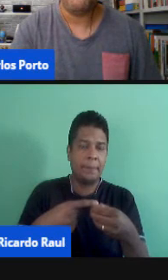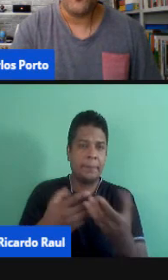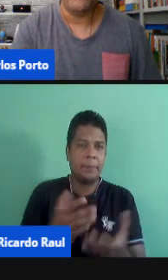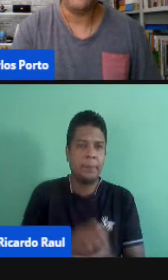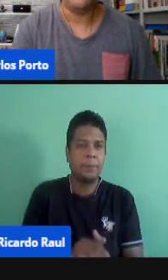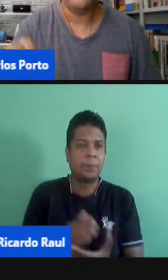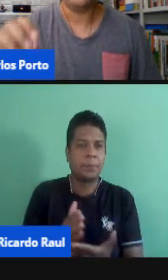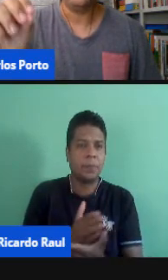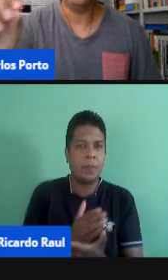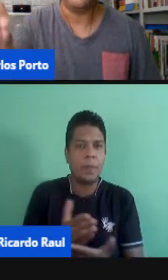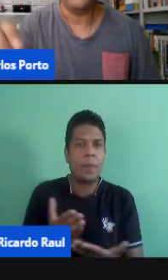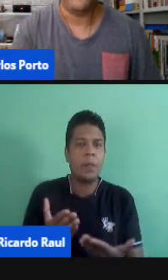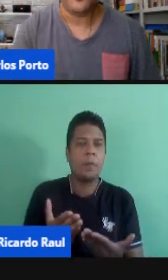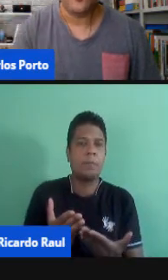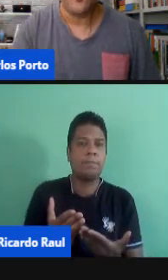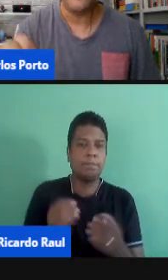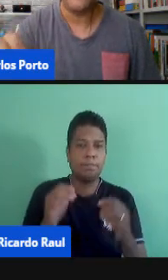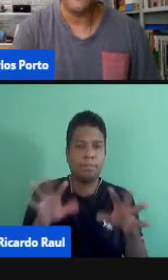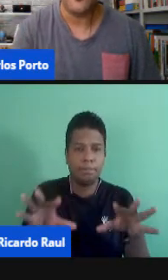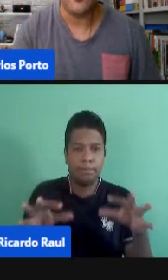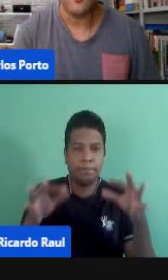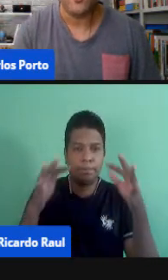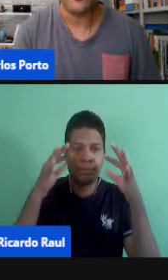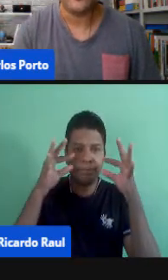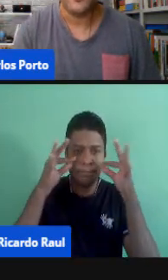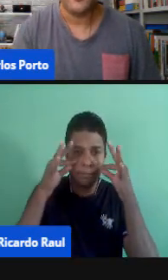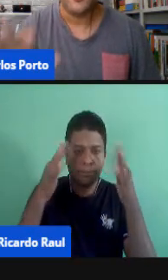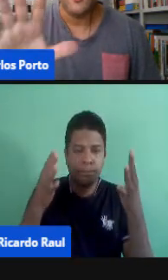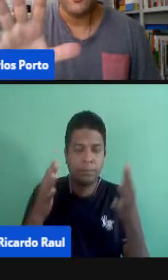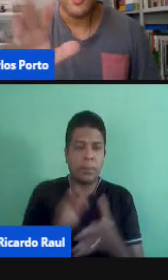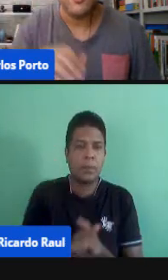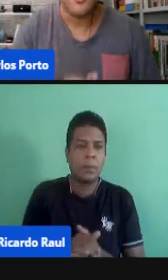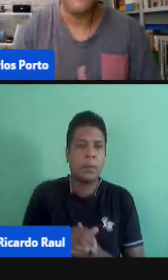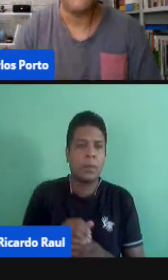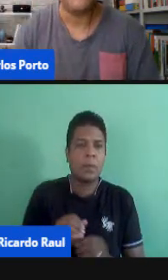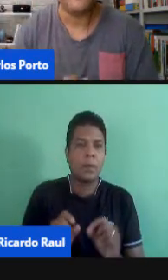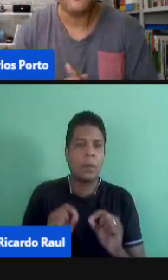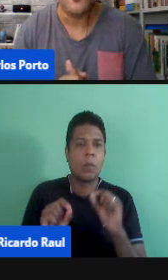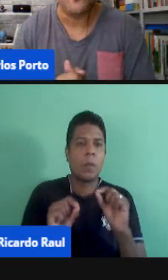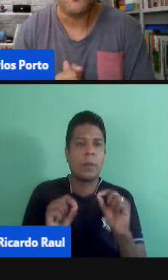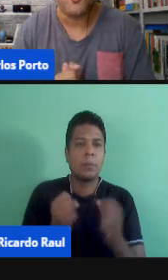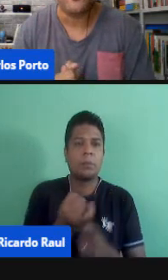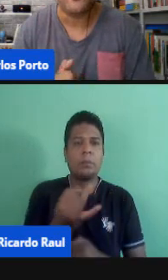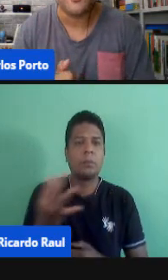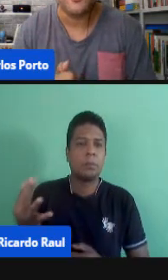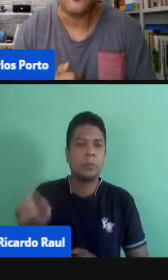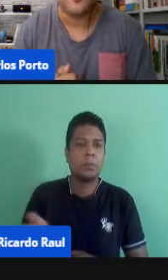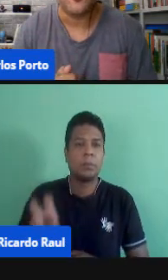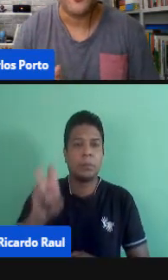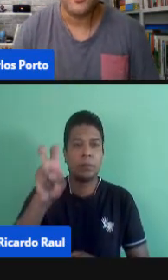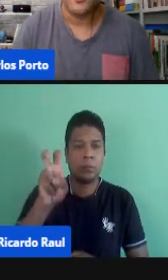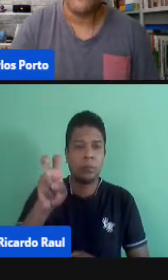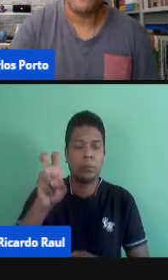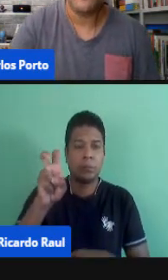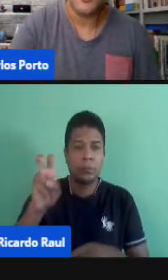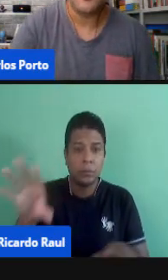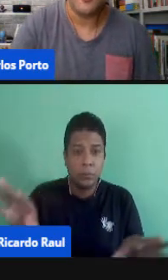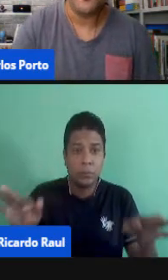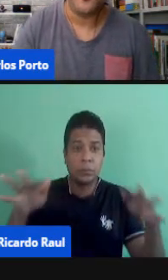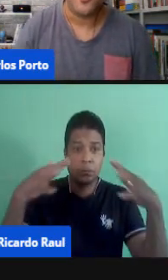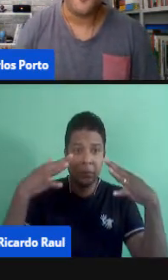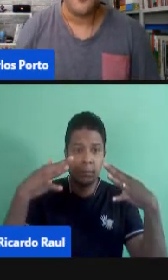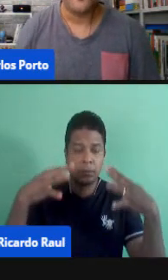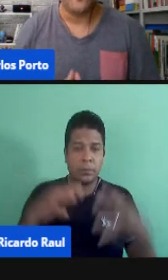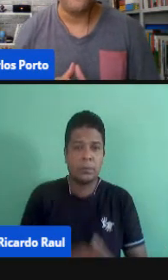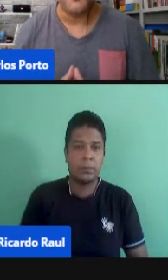alguns pontos de atenção. Quais são esses pontos? Eu vou trazer aqui para você 5 pontos de atenção. Vamos lá,